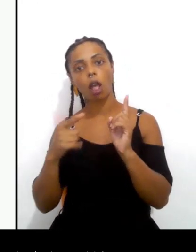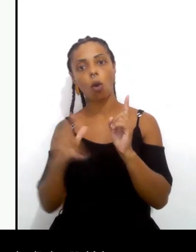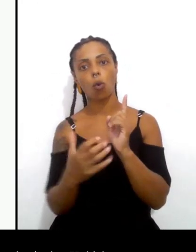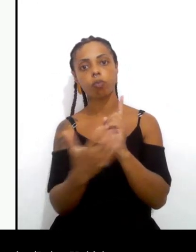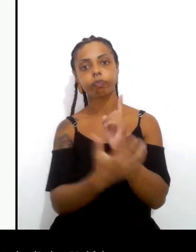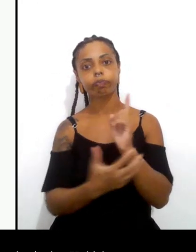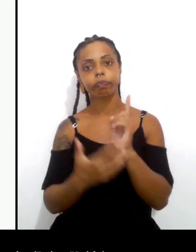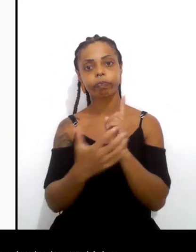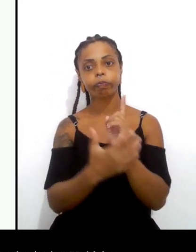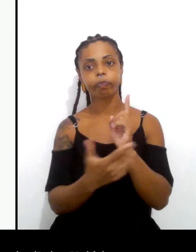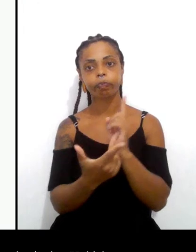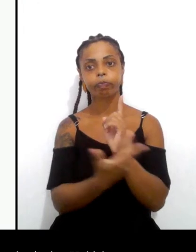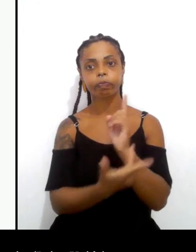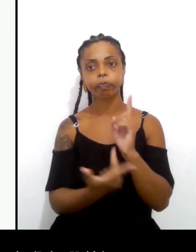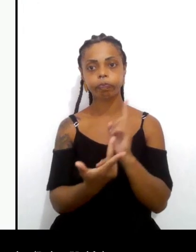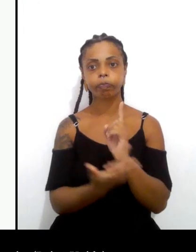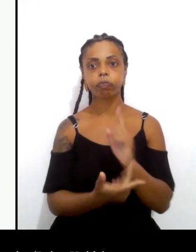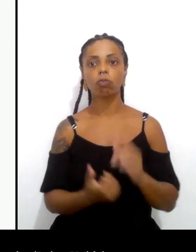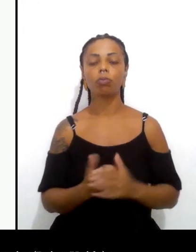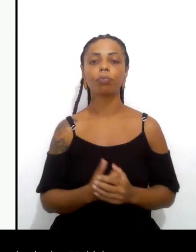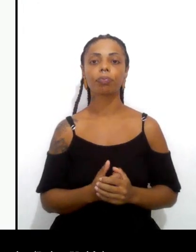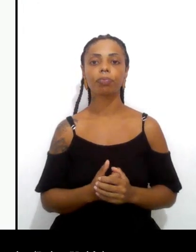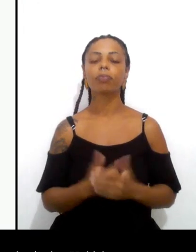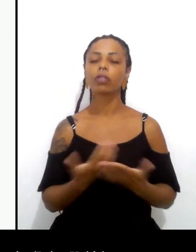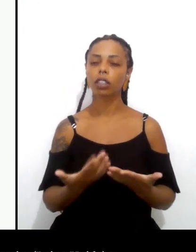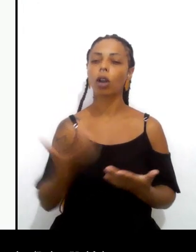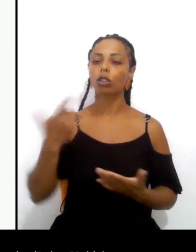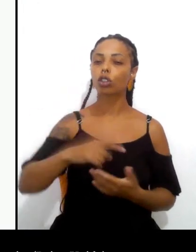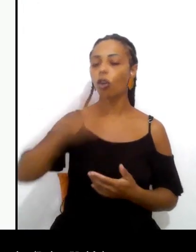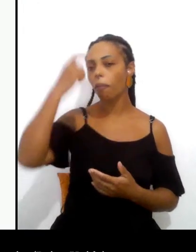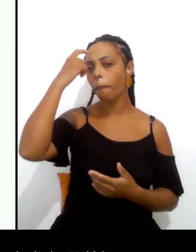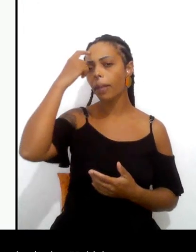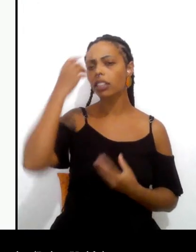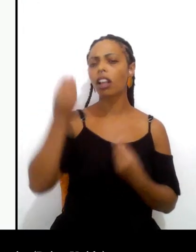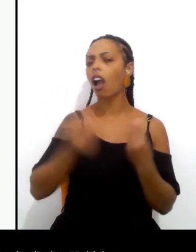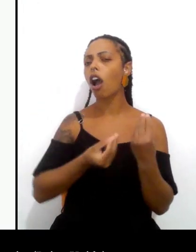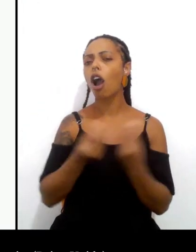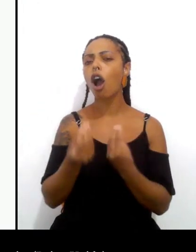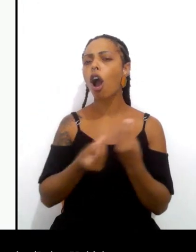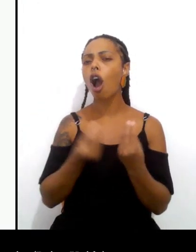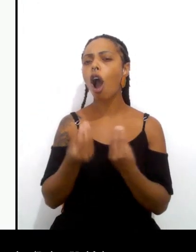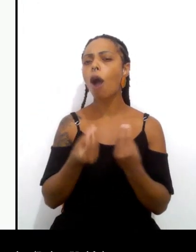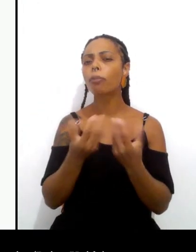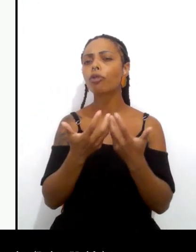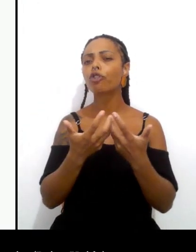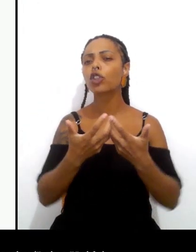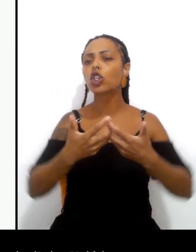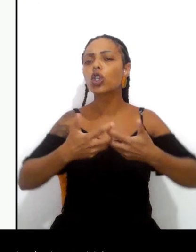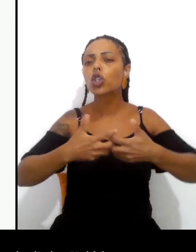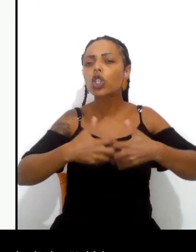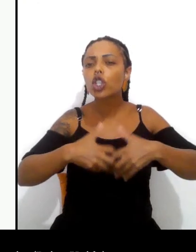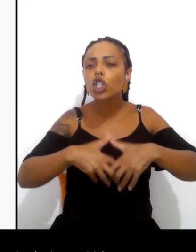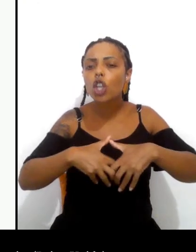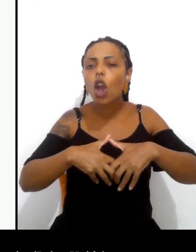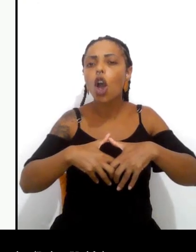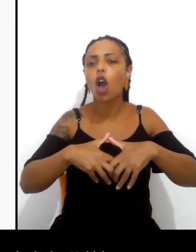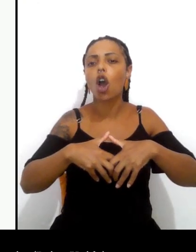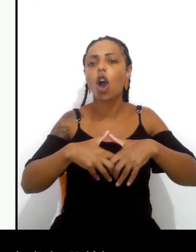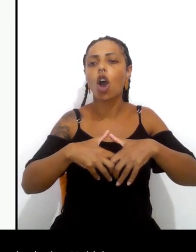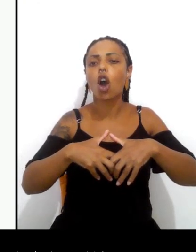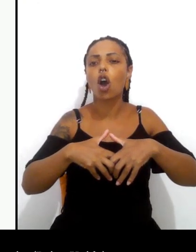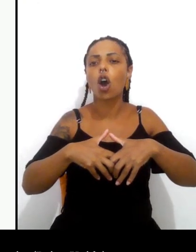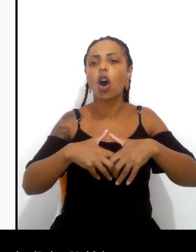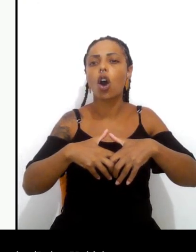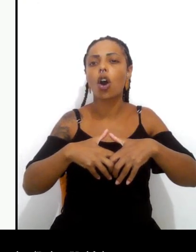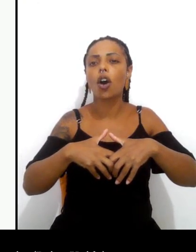então mais uma vez bem assim sobre como isso funciona em termos